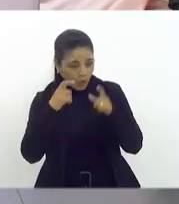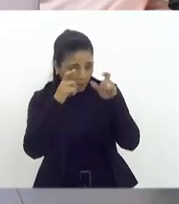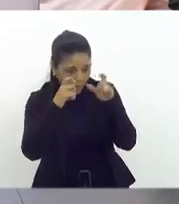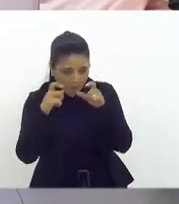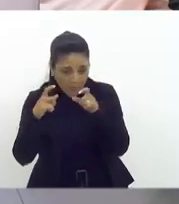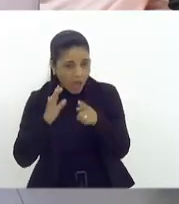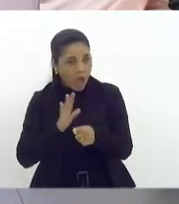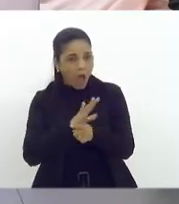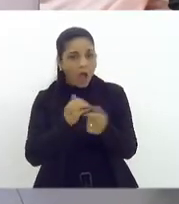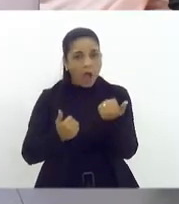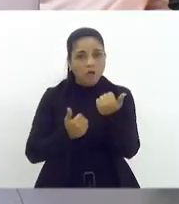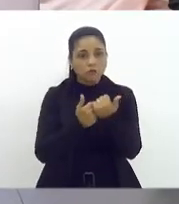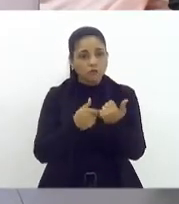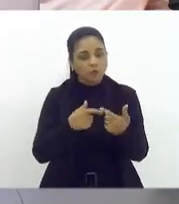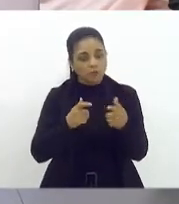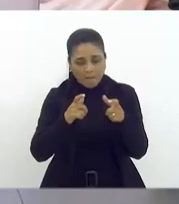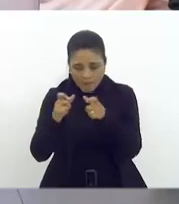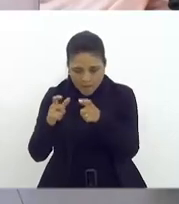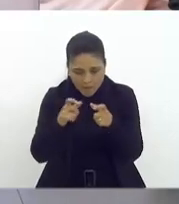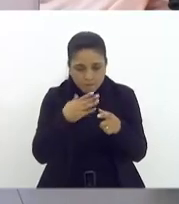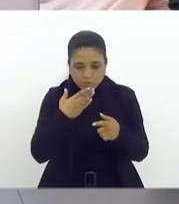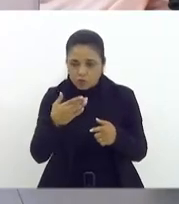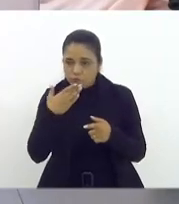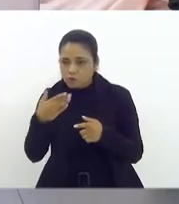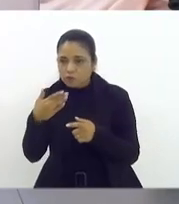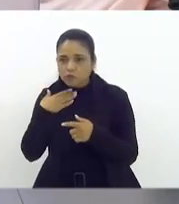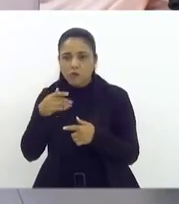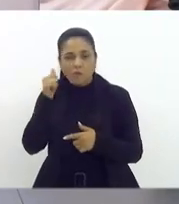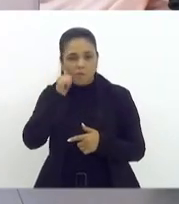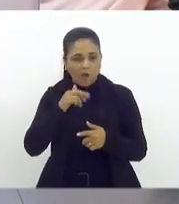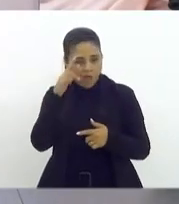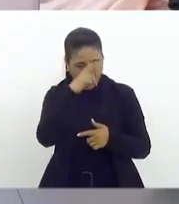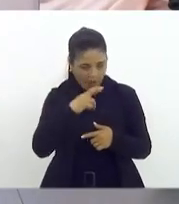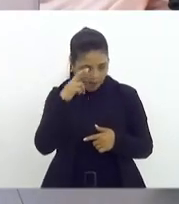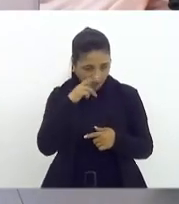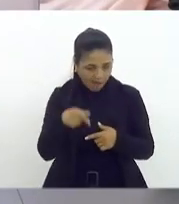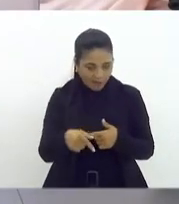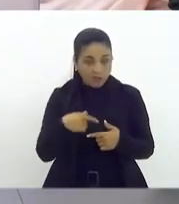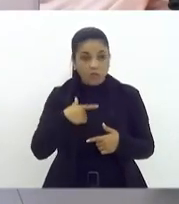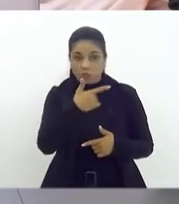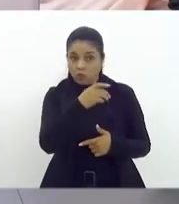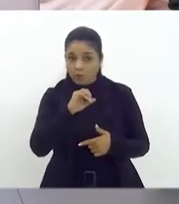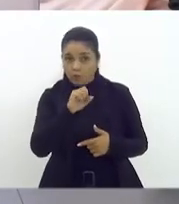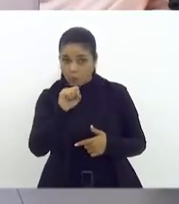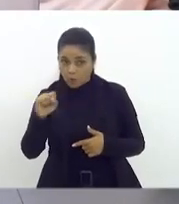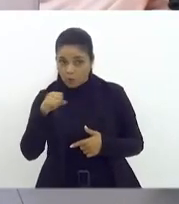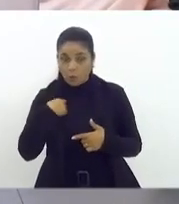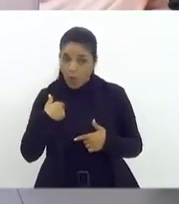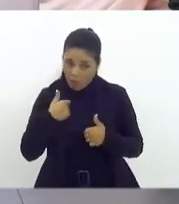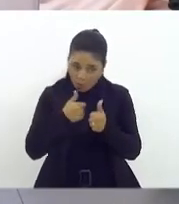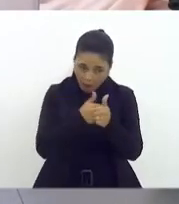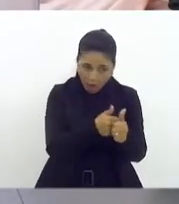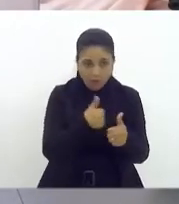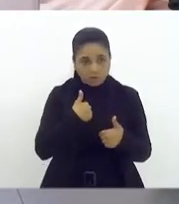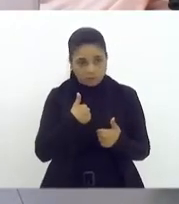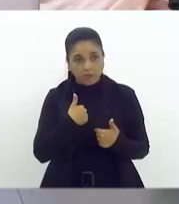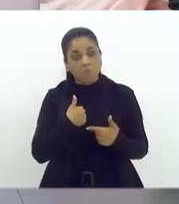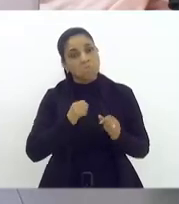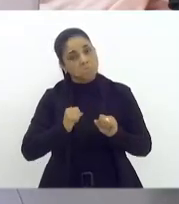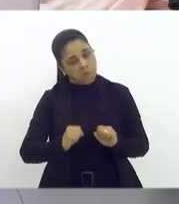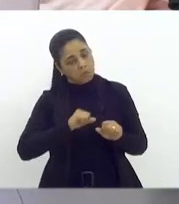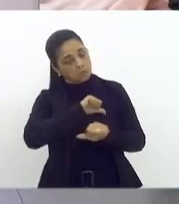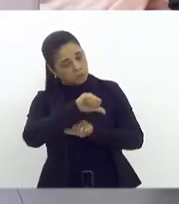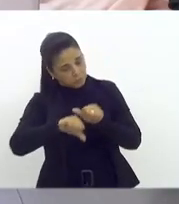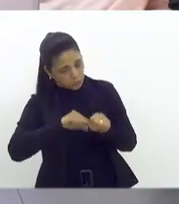perita pedia para ele fotografar tô falando de uma realidade 2008 que foi algo que eu acompanhei obviamente que pode ter mudado